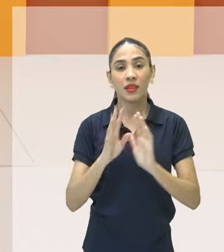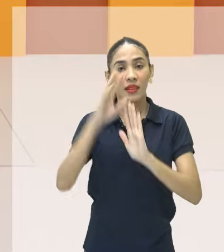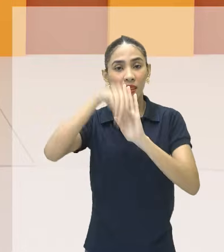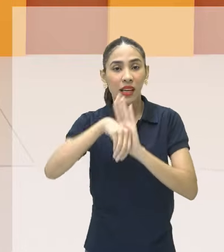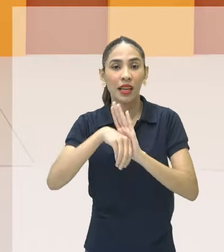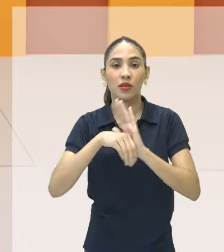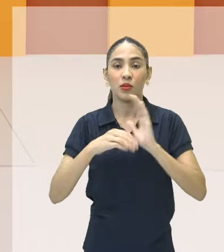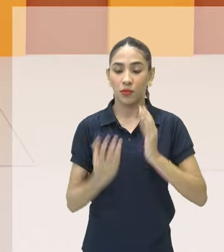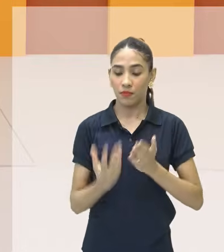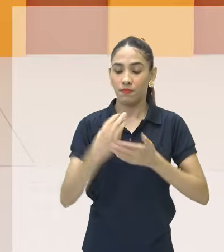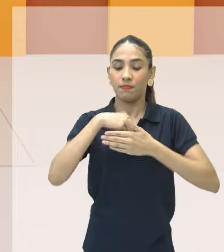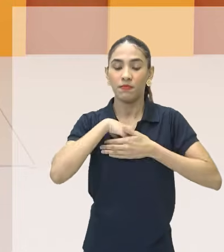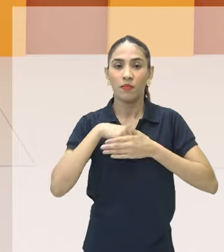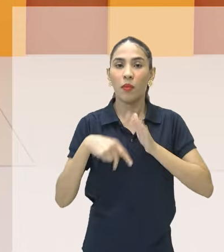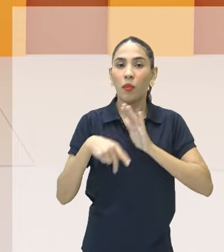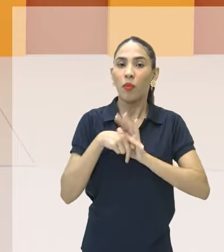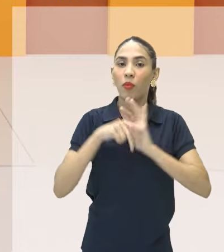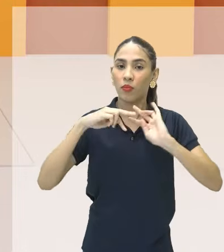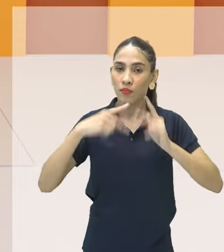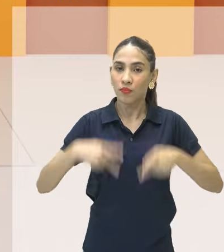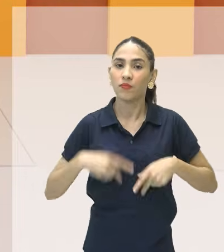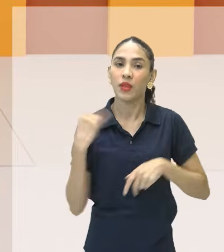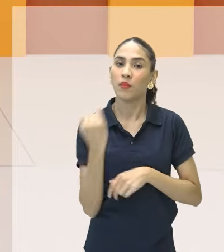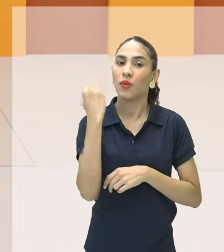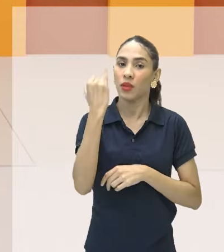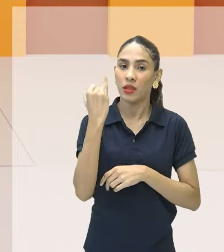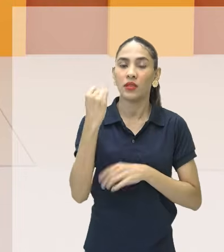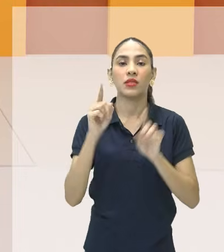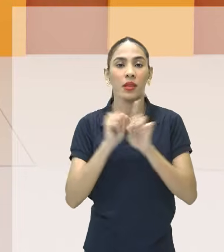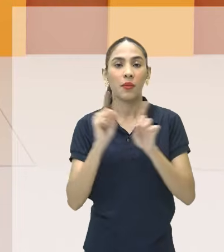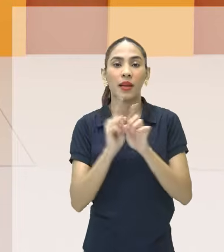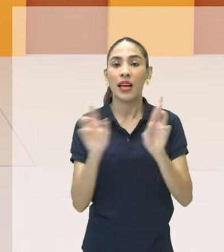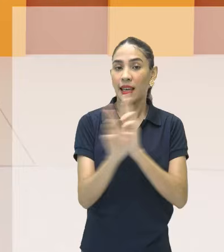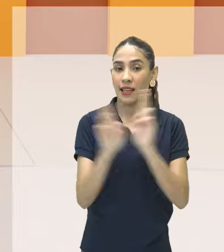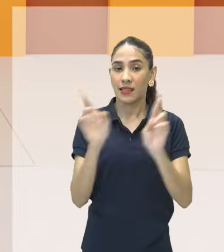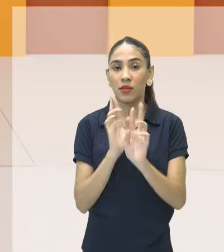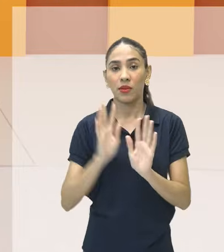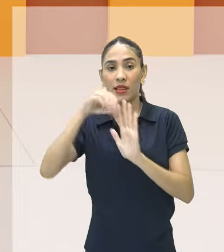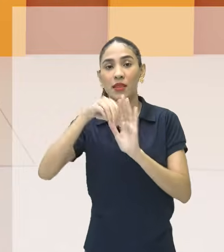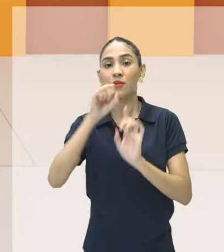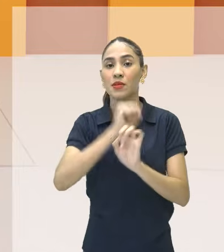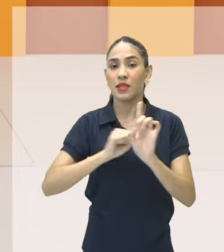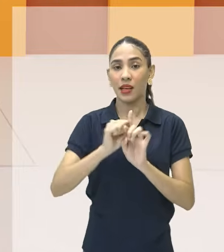nosso comportamento e, portanto, na nossa relação em sociedade.